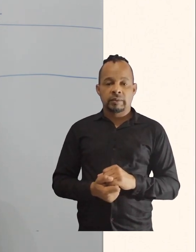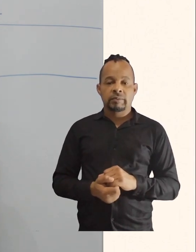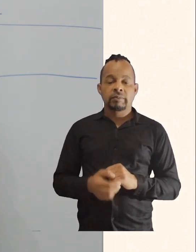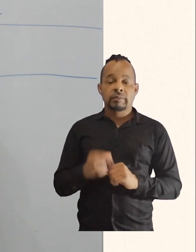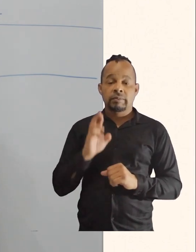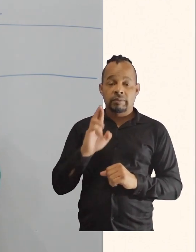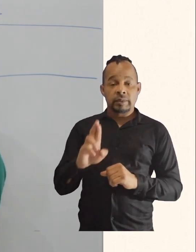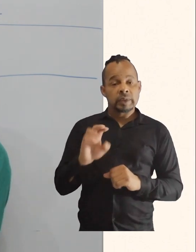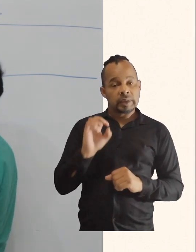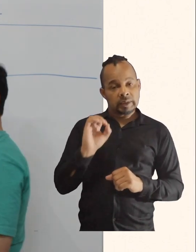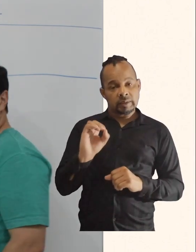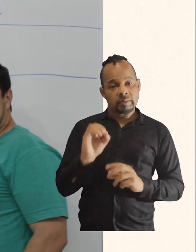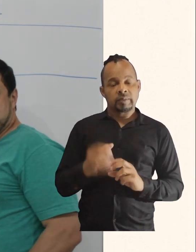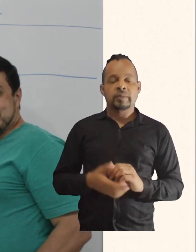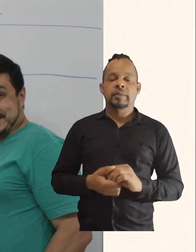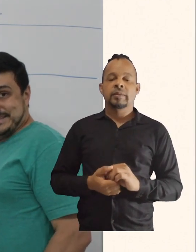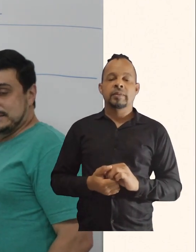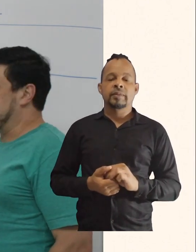0.